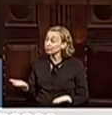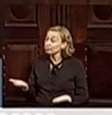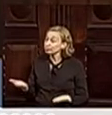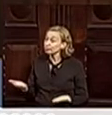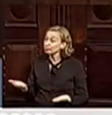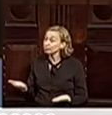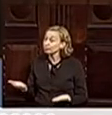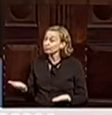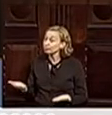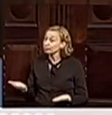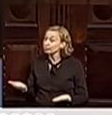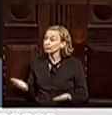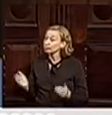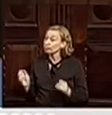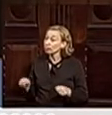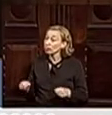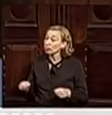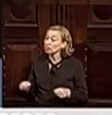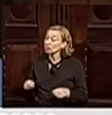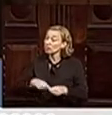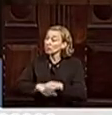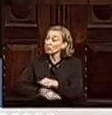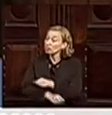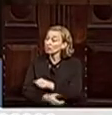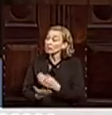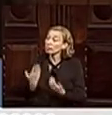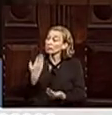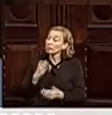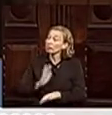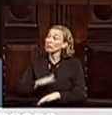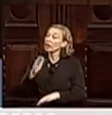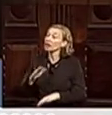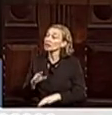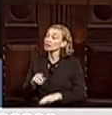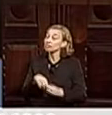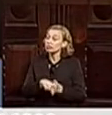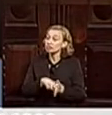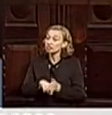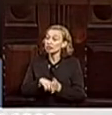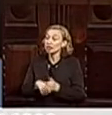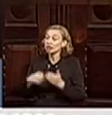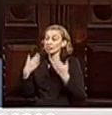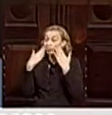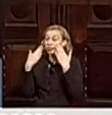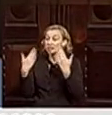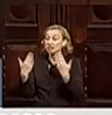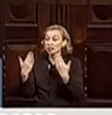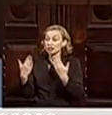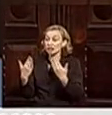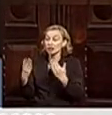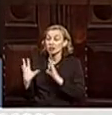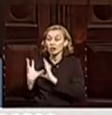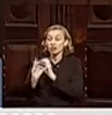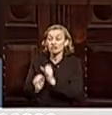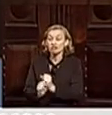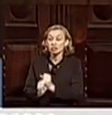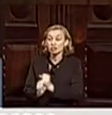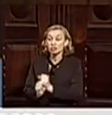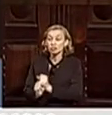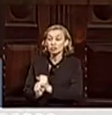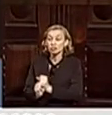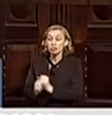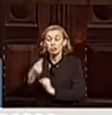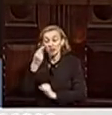permitir aprofundar uma radiografia dessas isenções e apresentar uma política de revisão que nos permita, ao